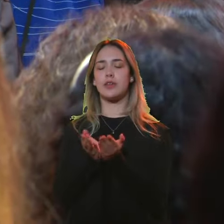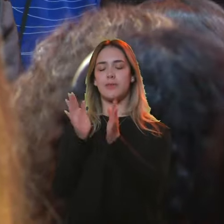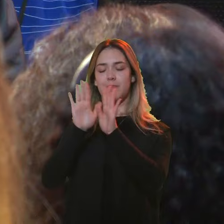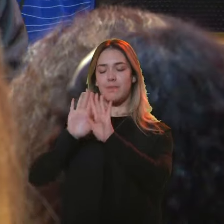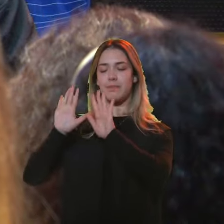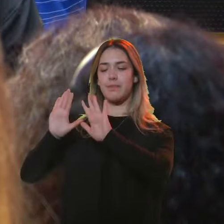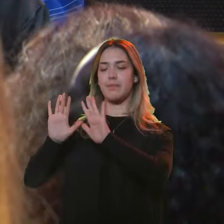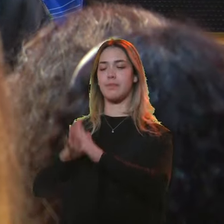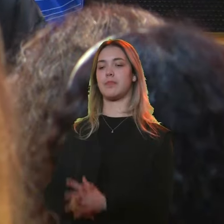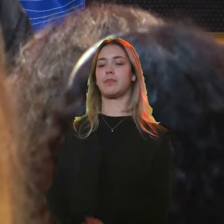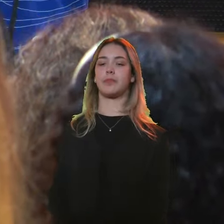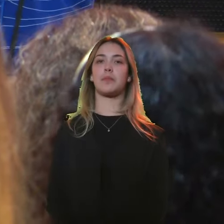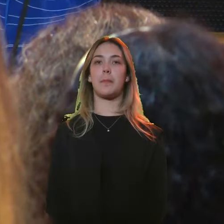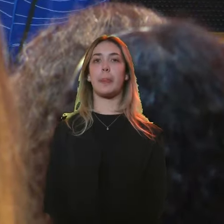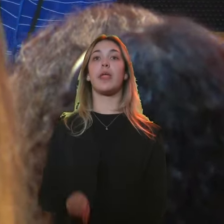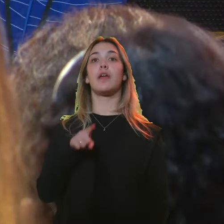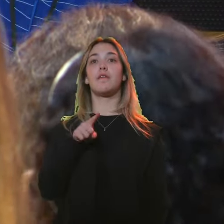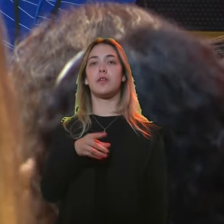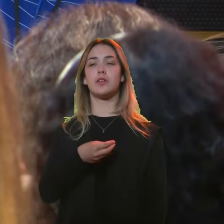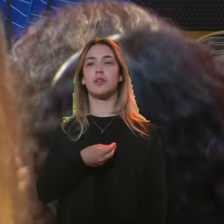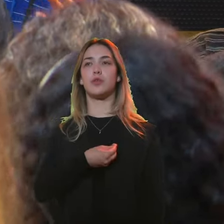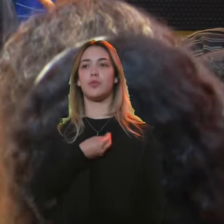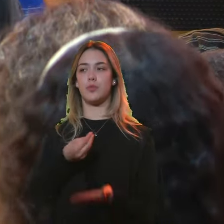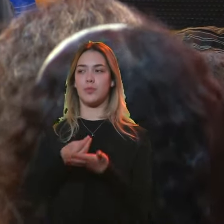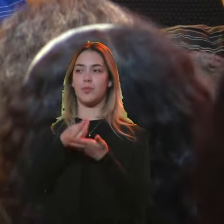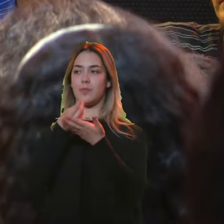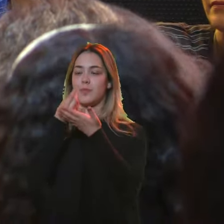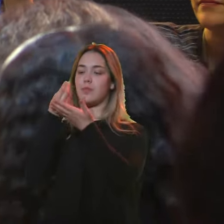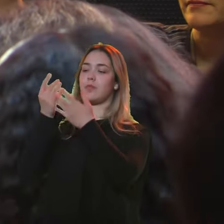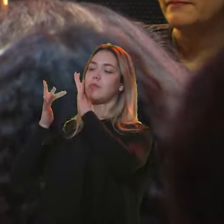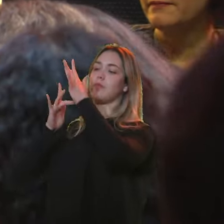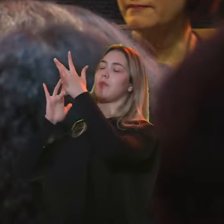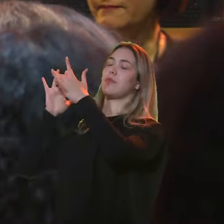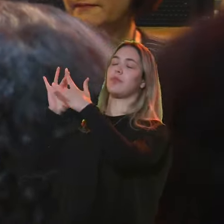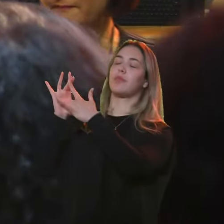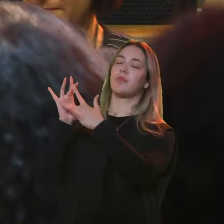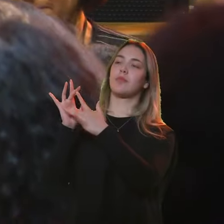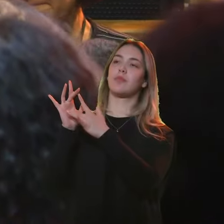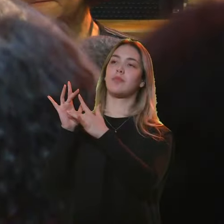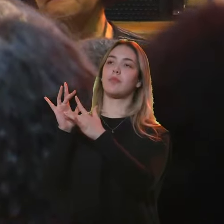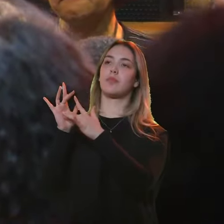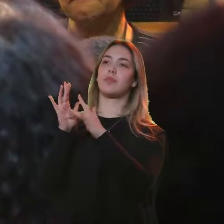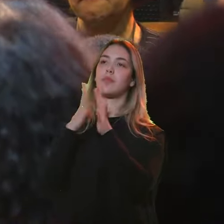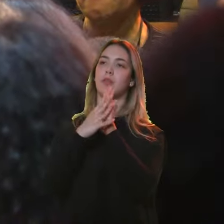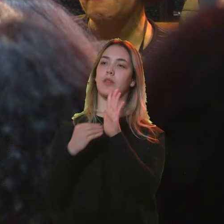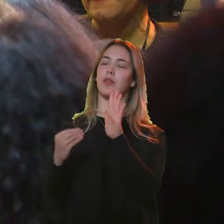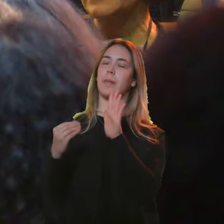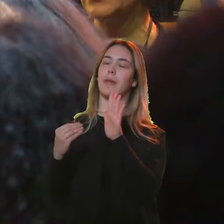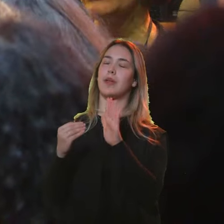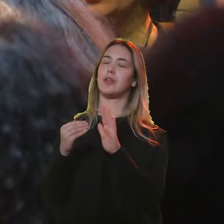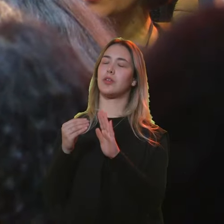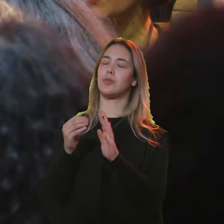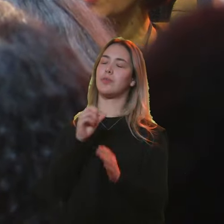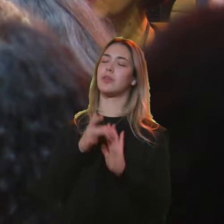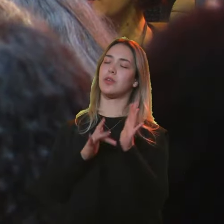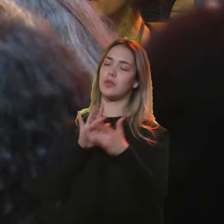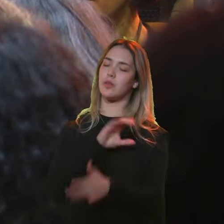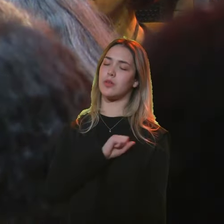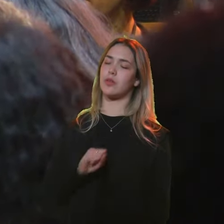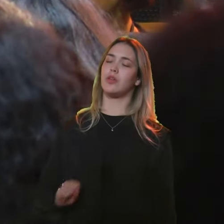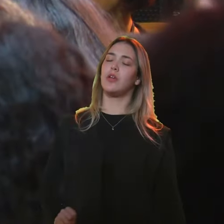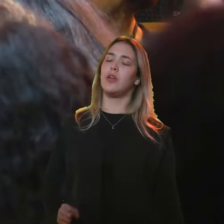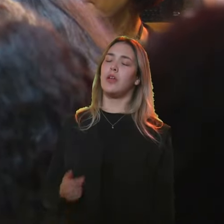deles. E você que entregou a sua vida para Jesus, repete assim comigo: Senhor Jesus, eu